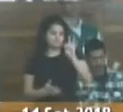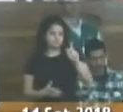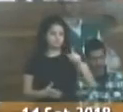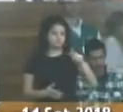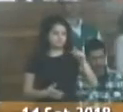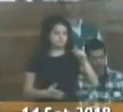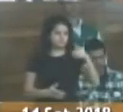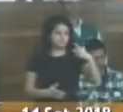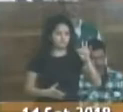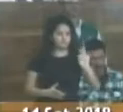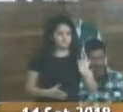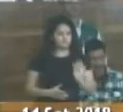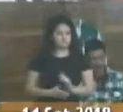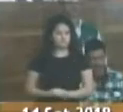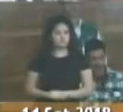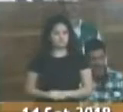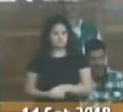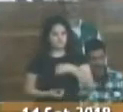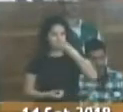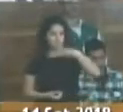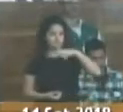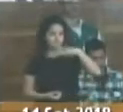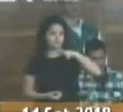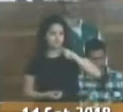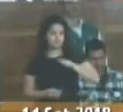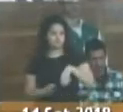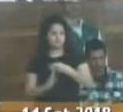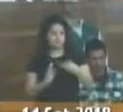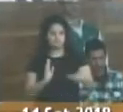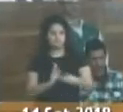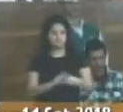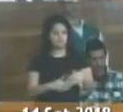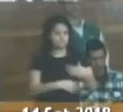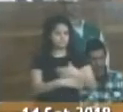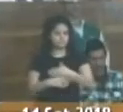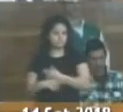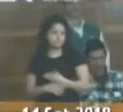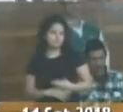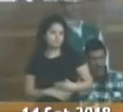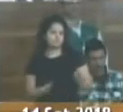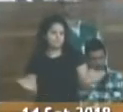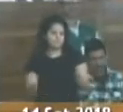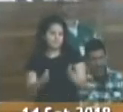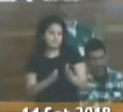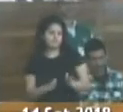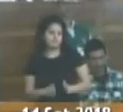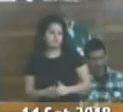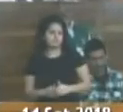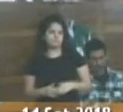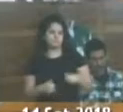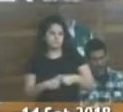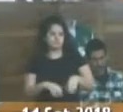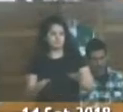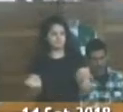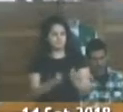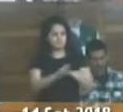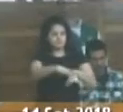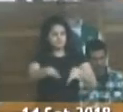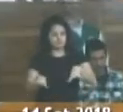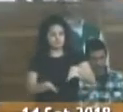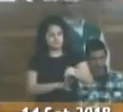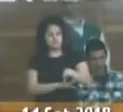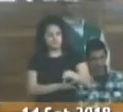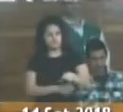paratiense, né, de Mangaratiba, de toda dessa área, né, que compreende a bacia da Ilha